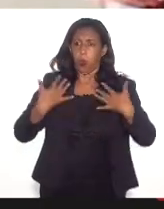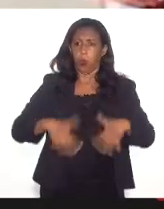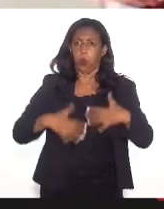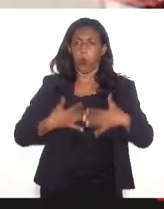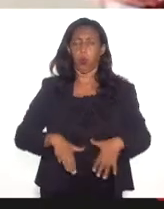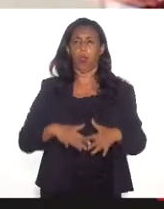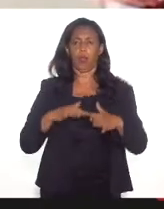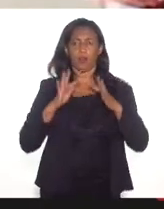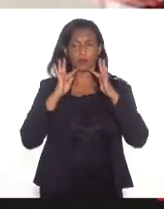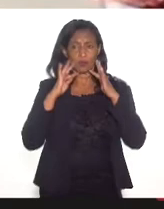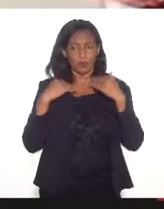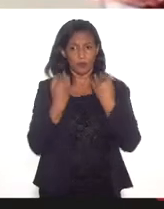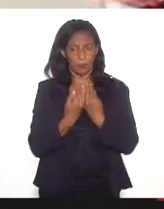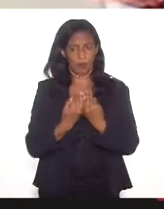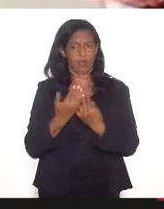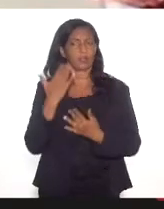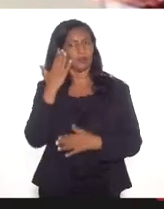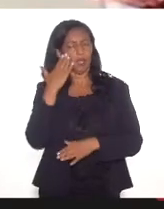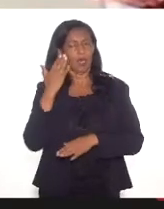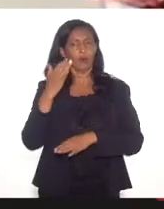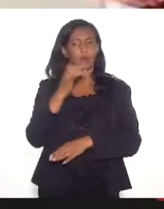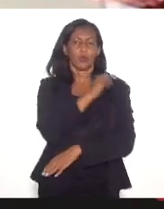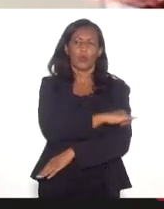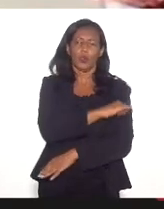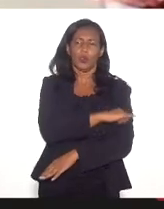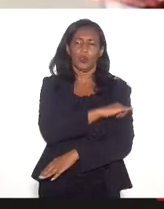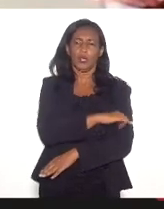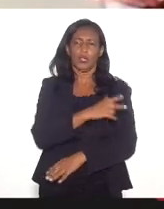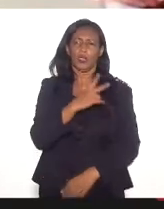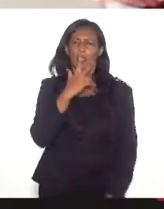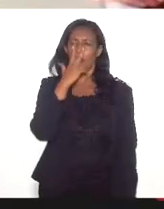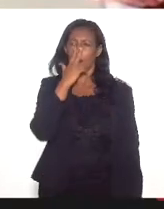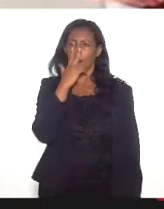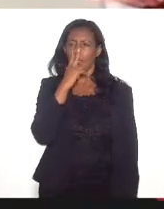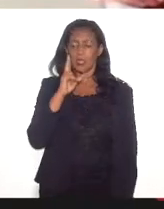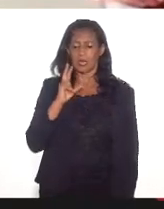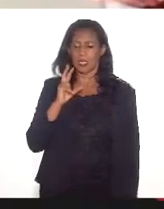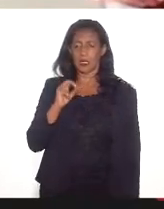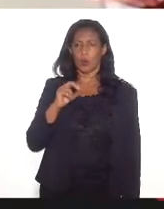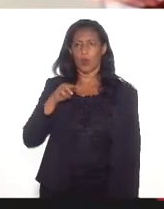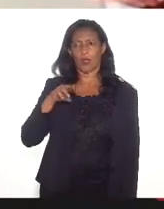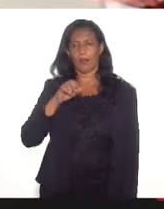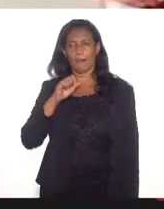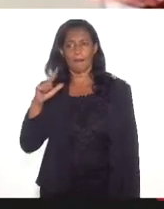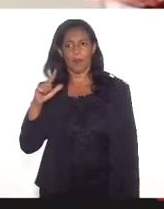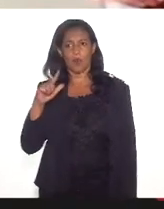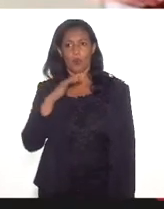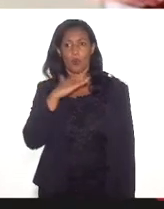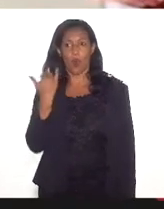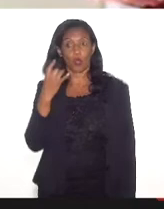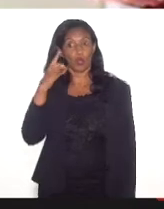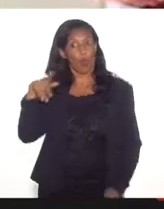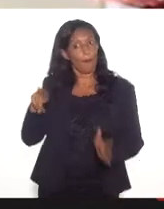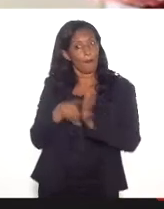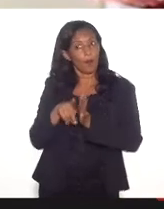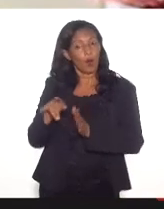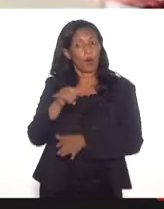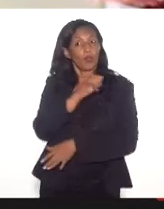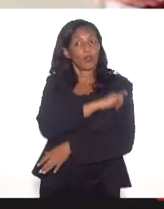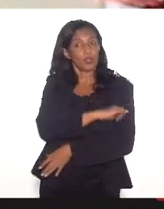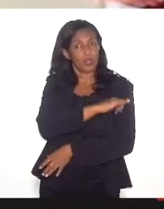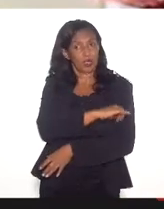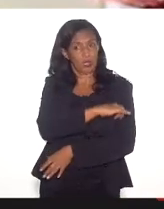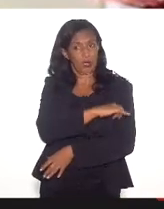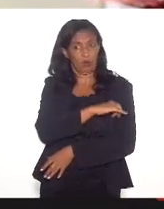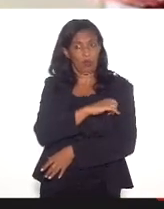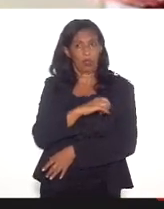famílias. A gente no Rio de Janeiro já está chegando perto da casa de 50 mil mortos. Quando a gente discute, por exemplo, os mortos